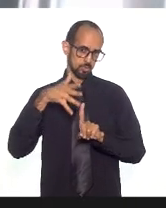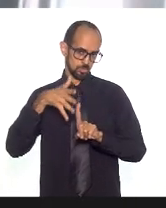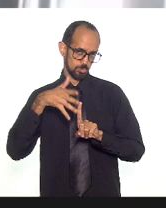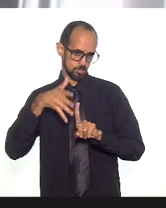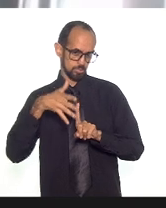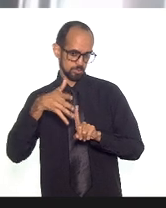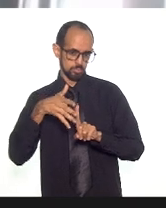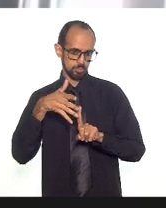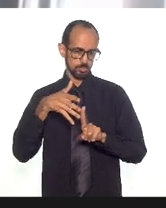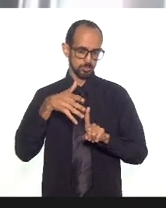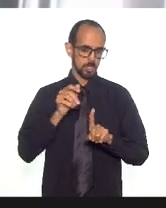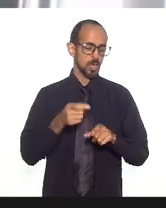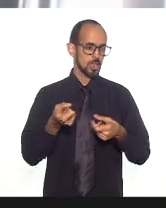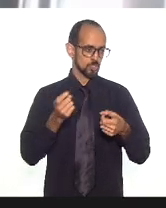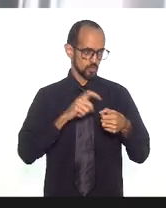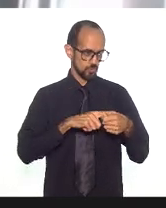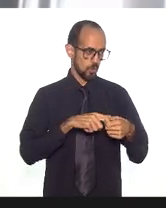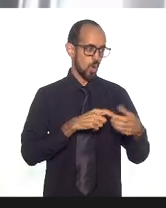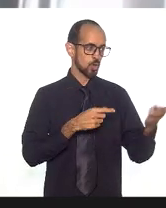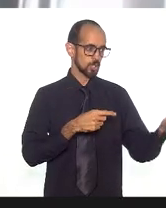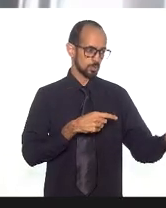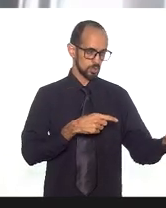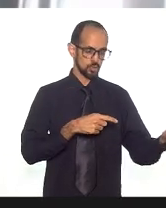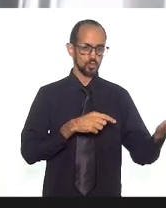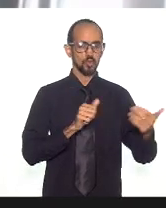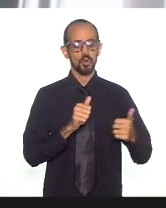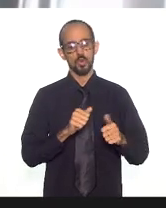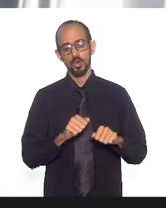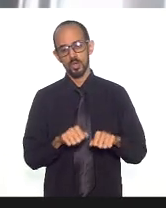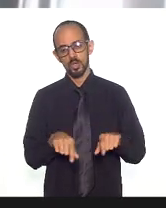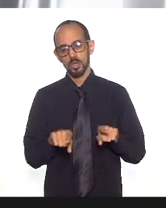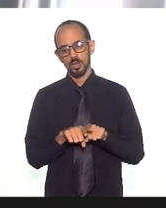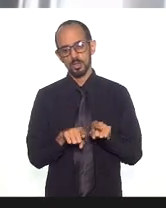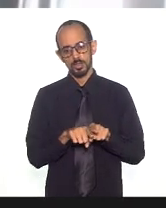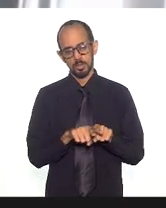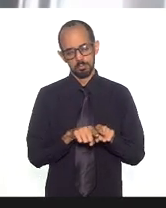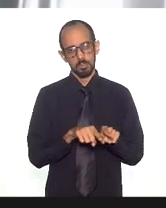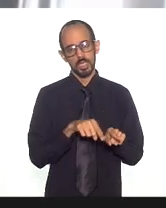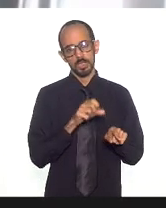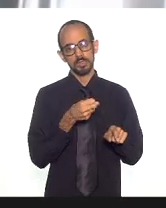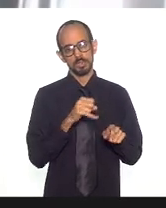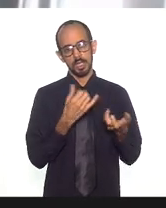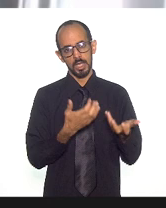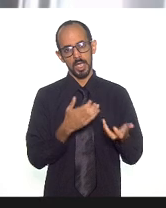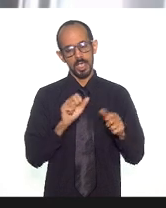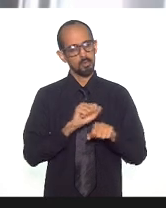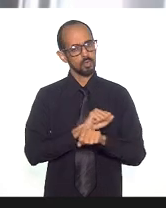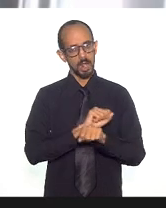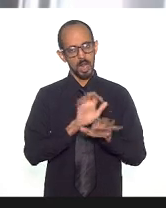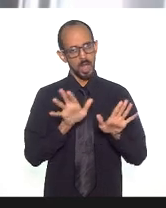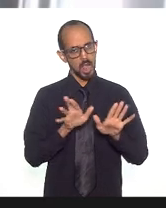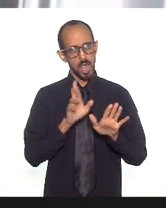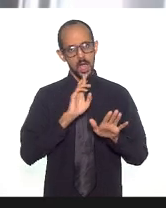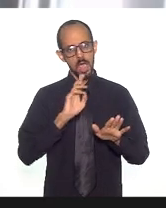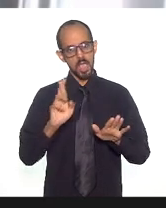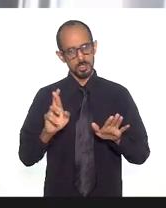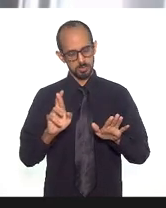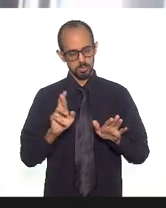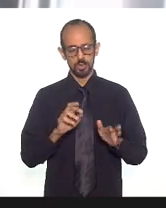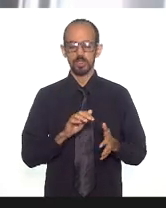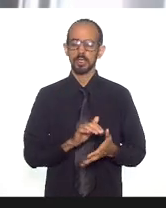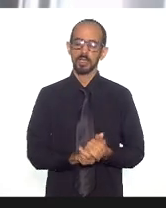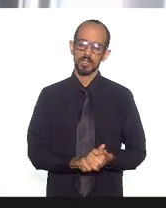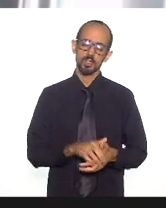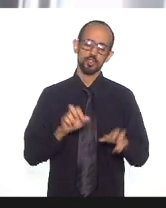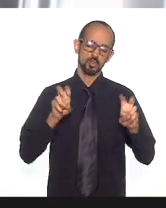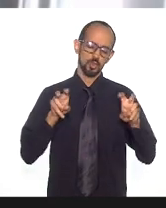de agora, nós voltaremos a palavra ao subsecretário e ao presidente, caso queiram responder ou fazer observações sobre as falas que vão